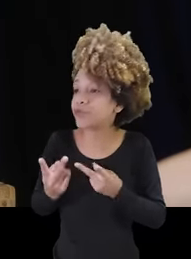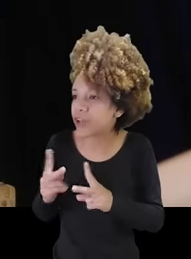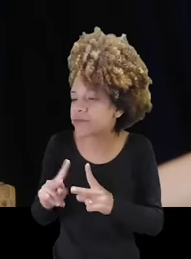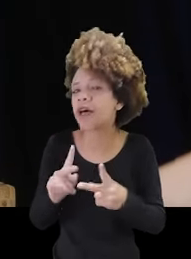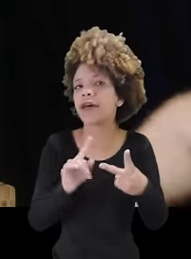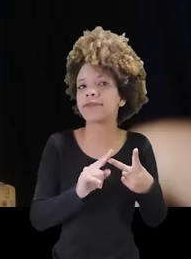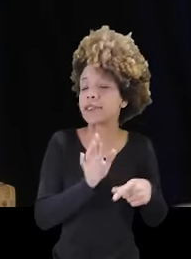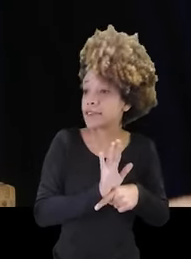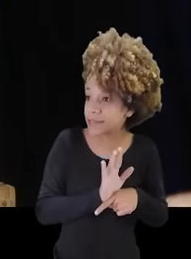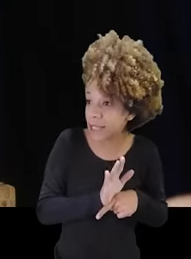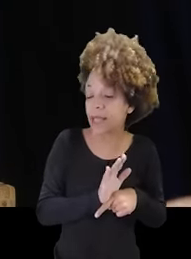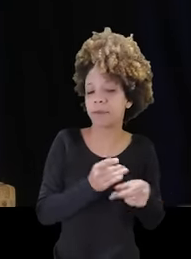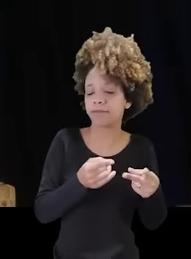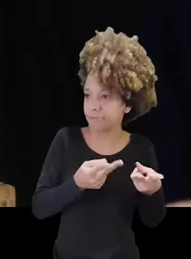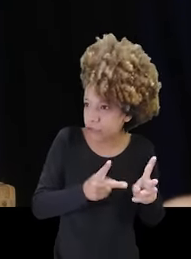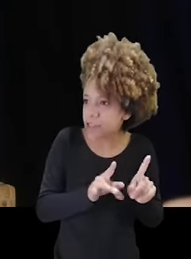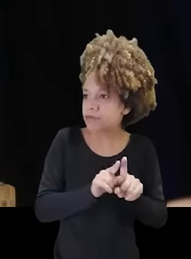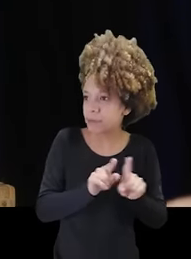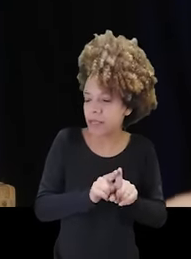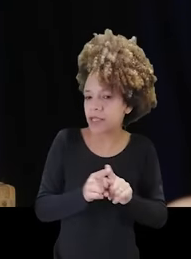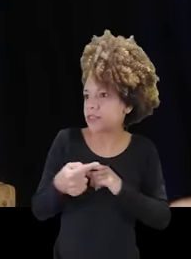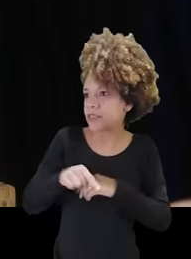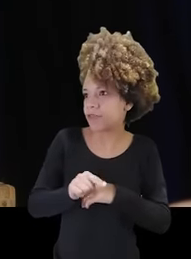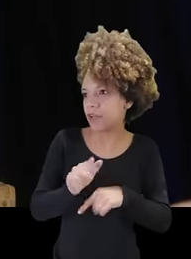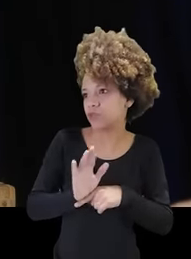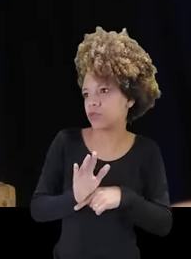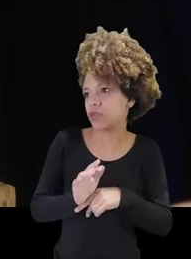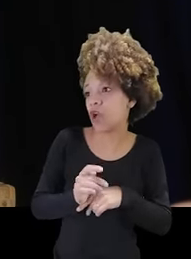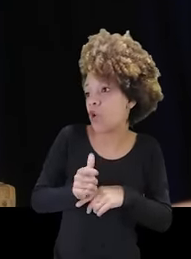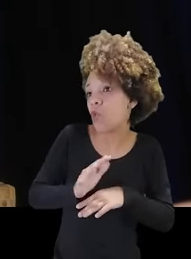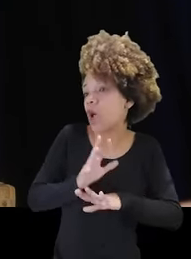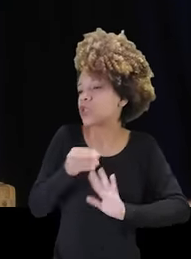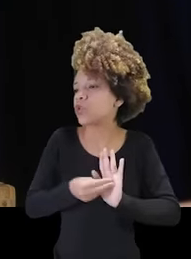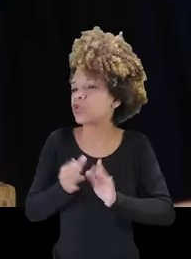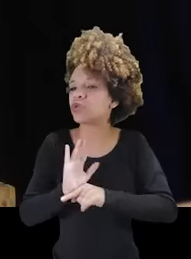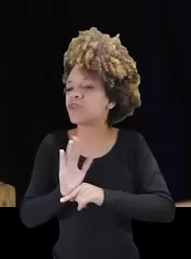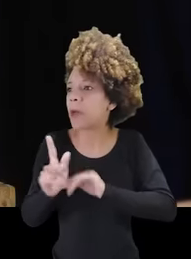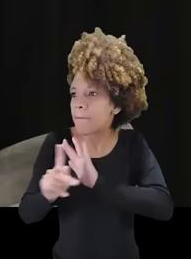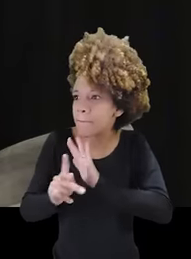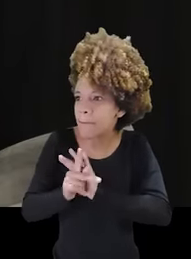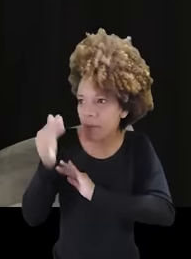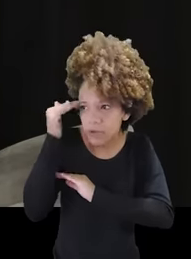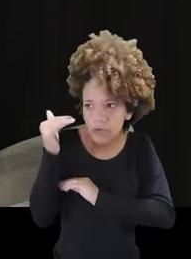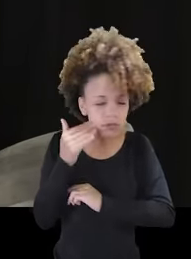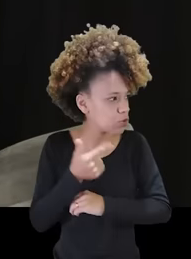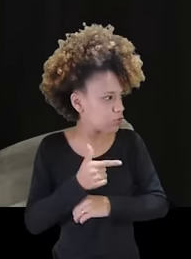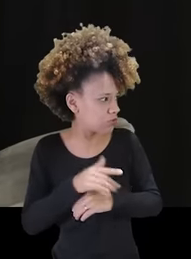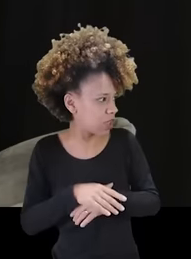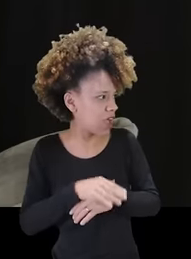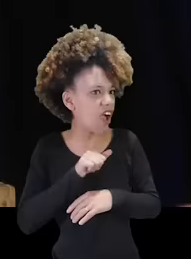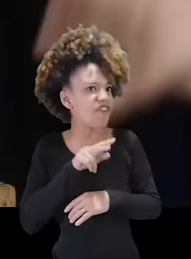valorizada cinema também então você vai no Você vai no cinema quase todos os filmes são da Coreia assim não tem